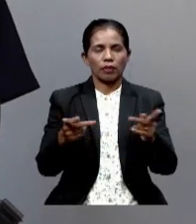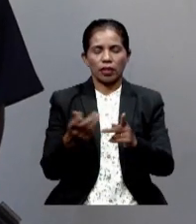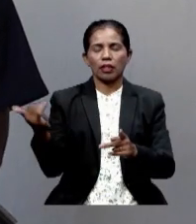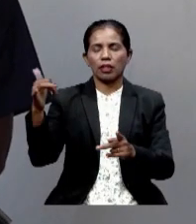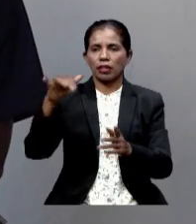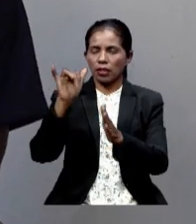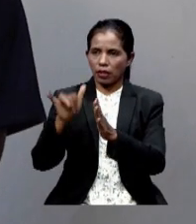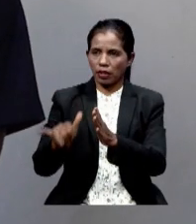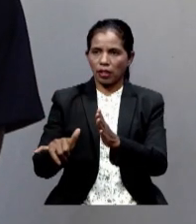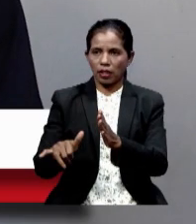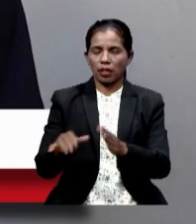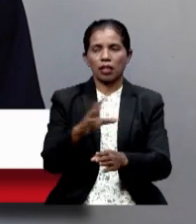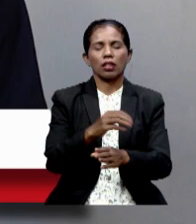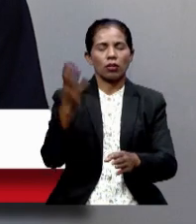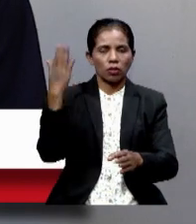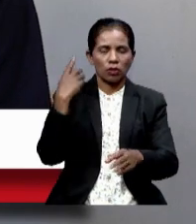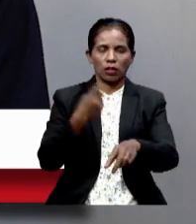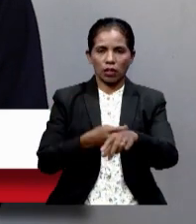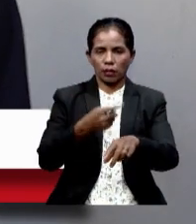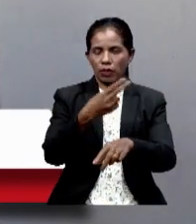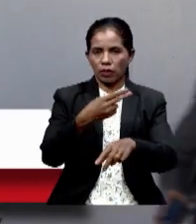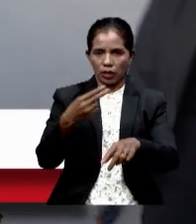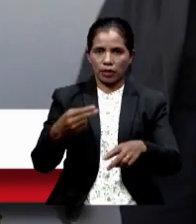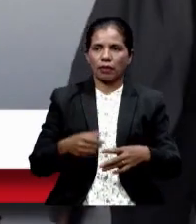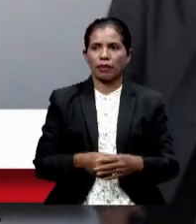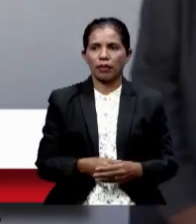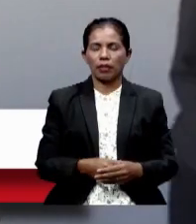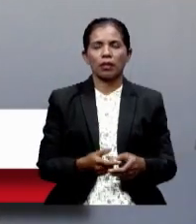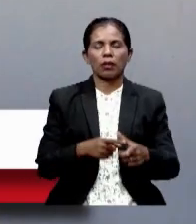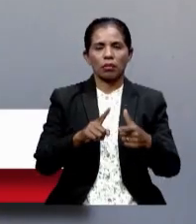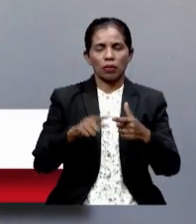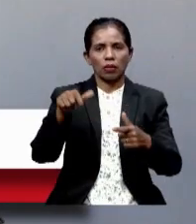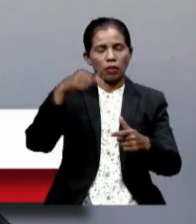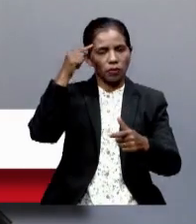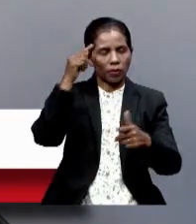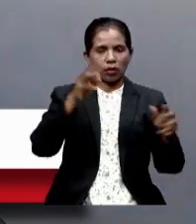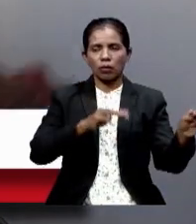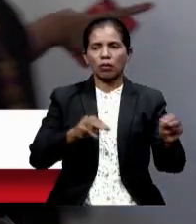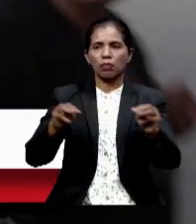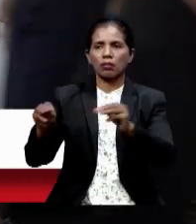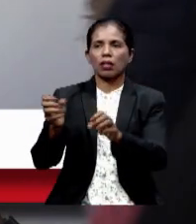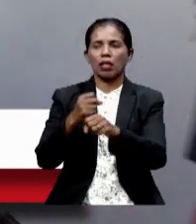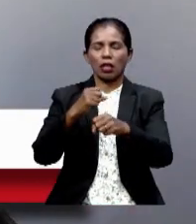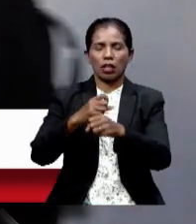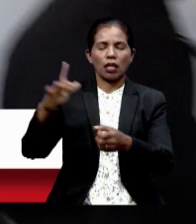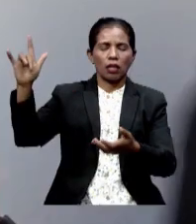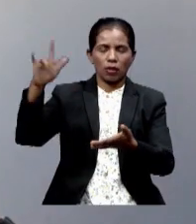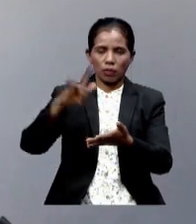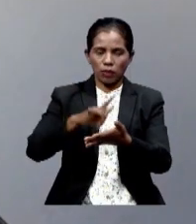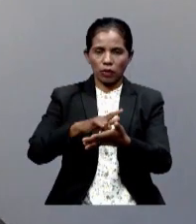né? Quarentena o tempo, Indonésia. Pois governo atumuda halo aeroporto e a oitavo